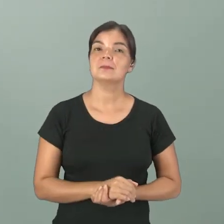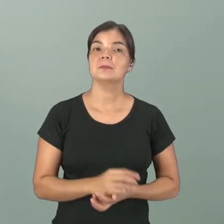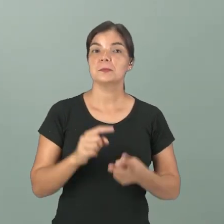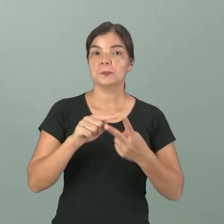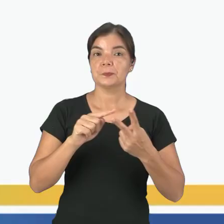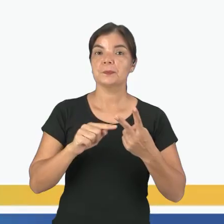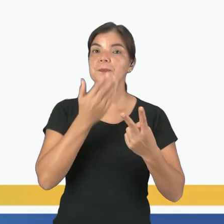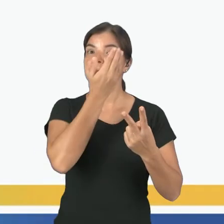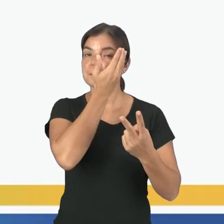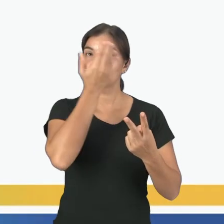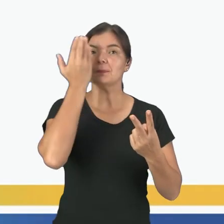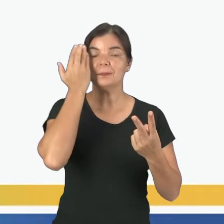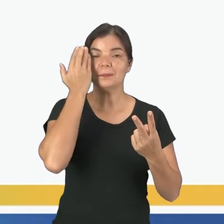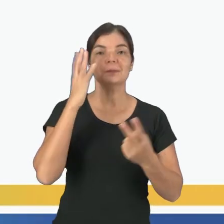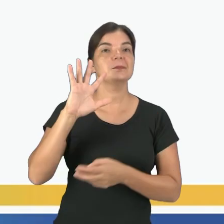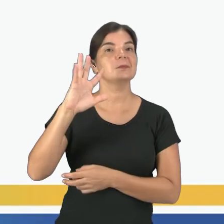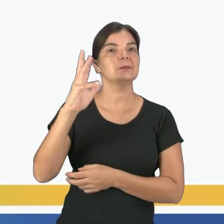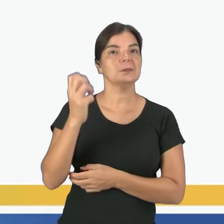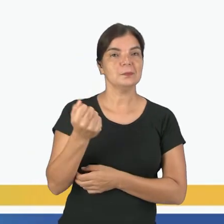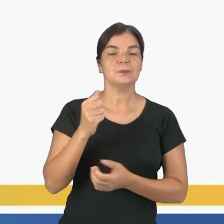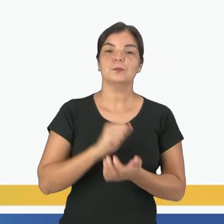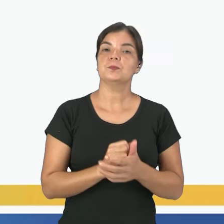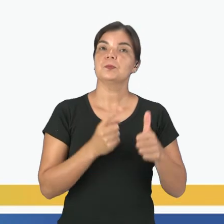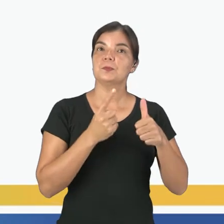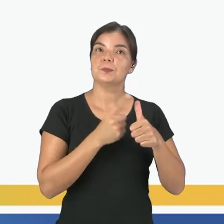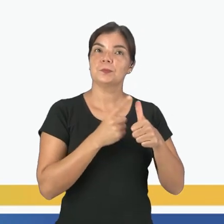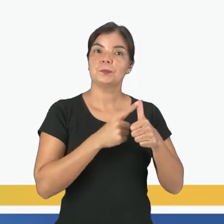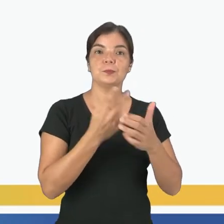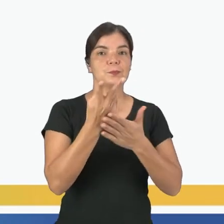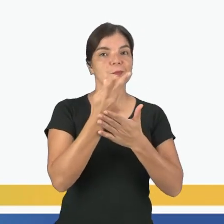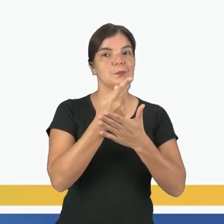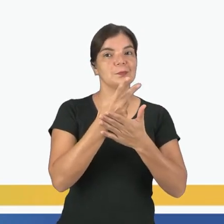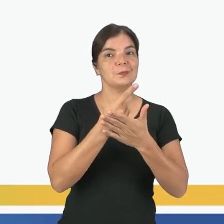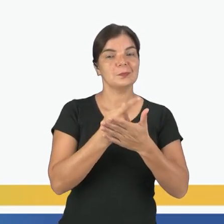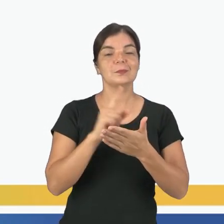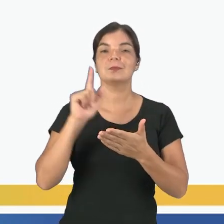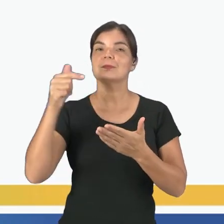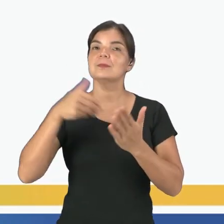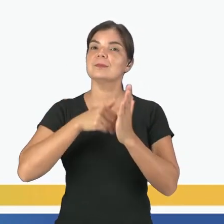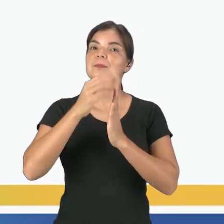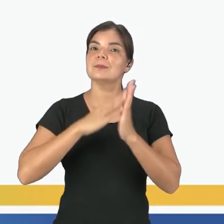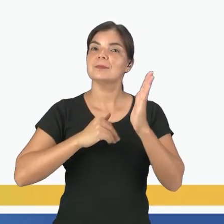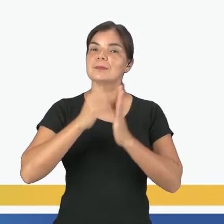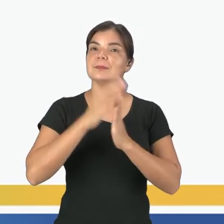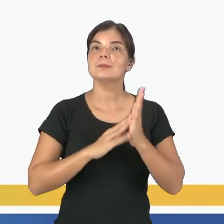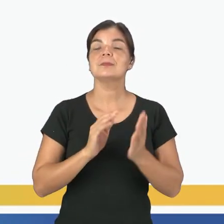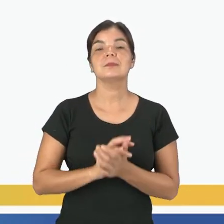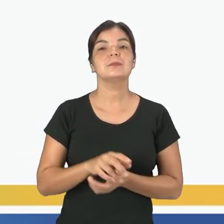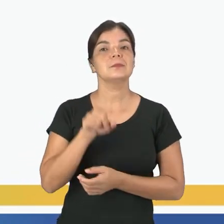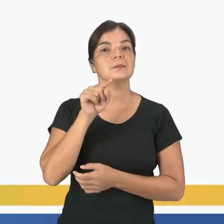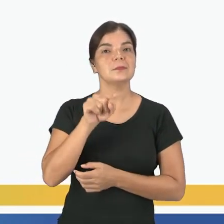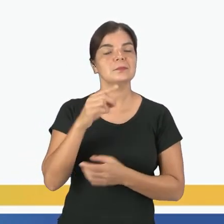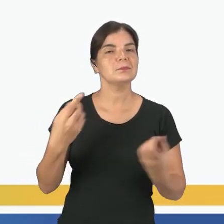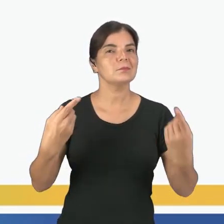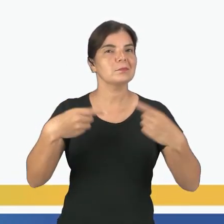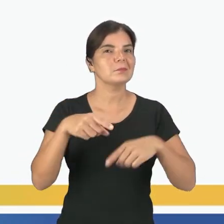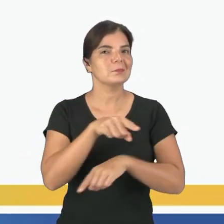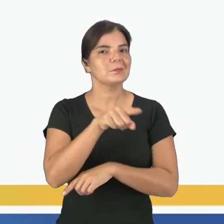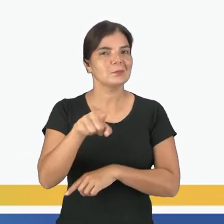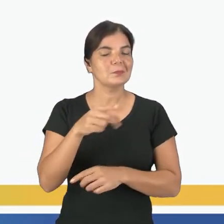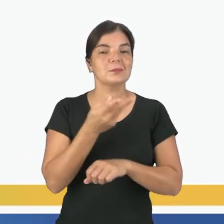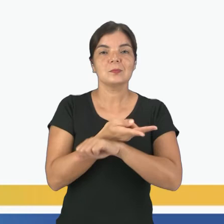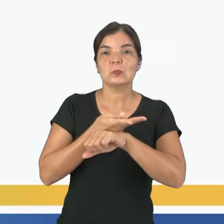trago duas máscaras africanas. Uma só o desenho e a outra pintada. E eu quero te